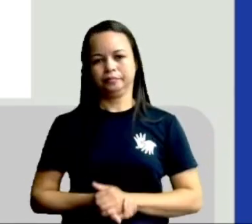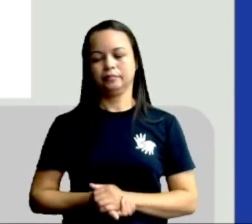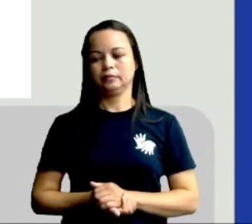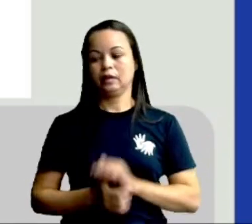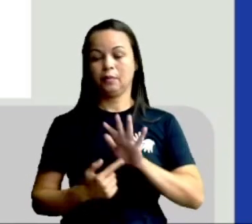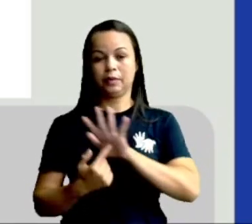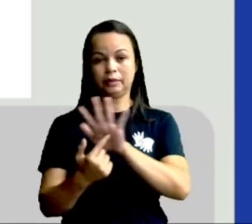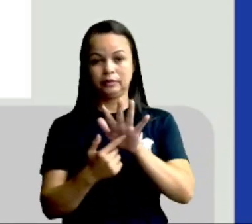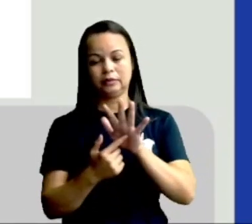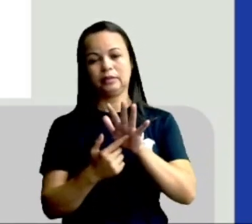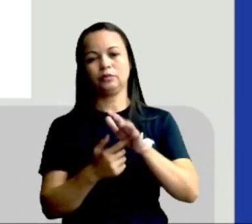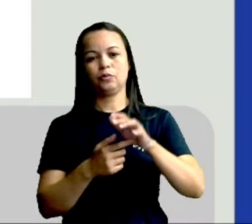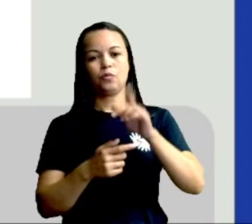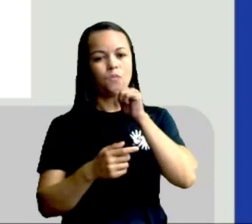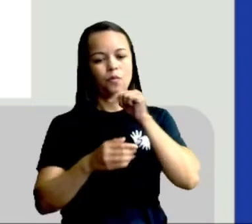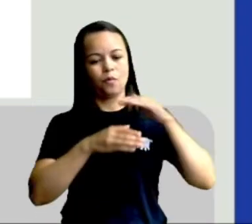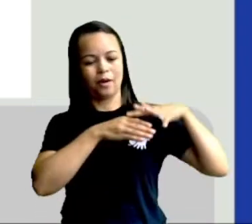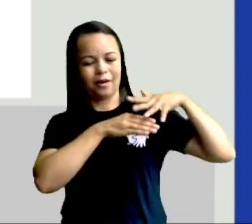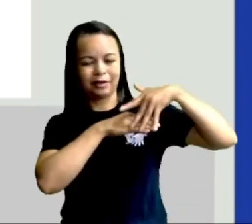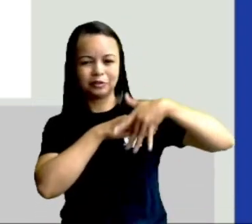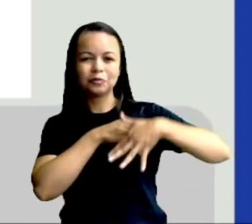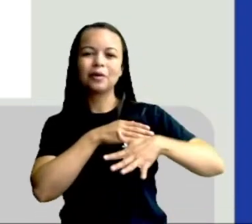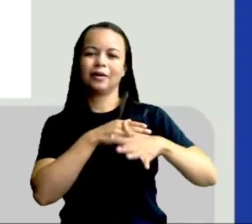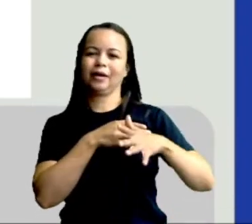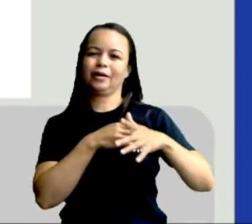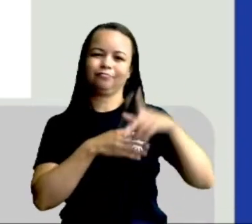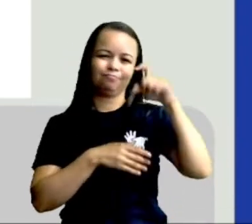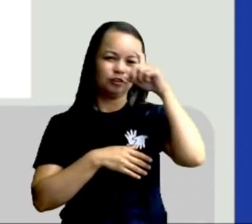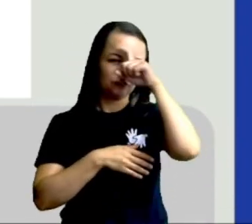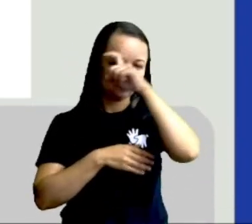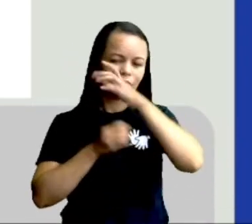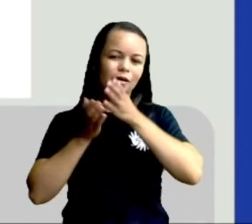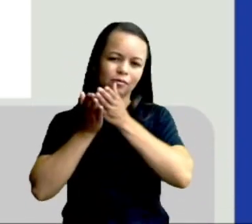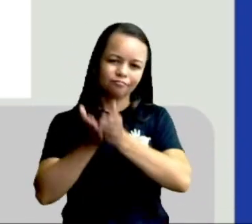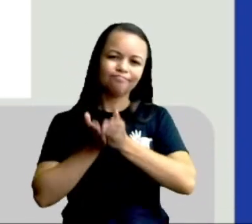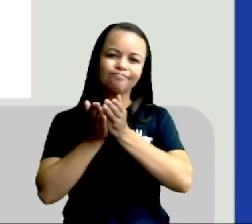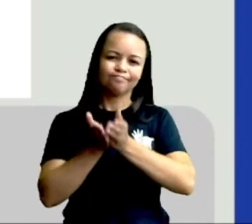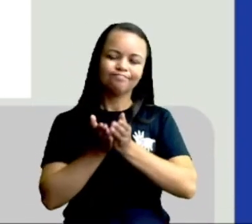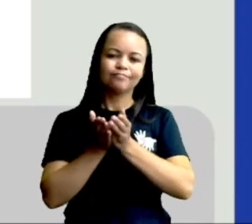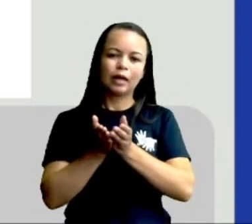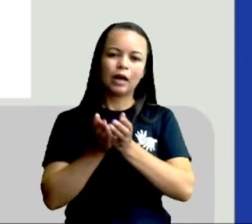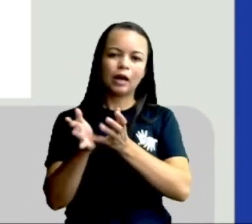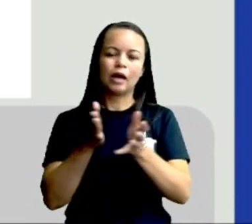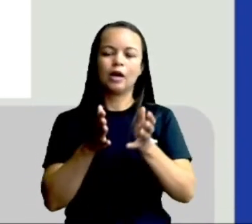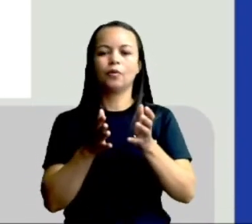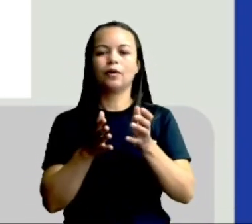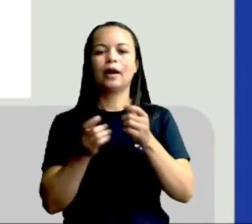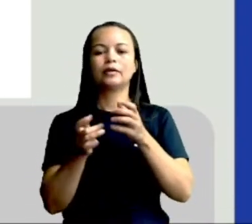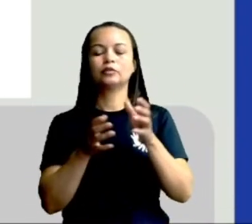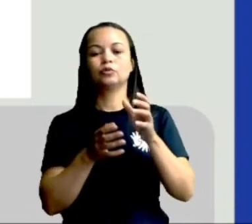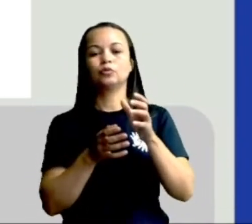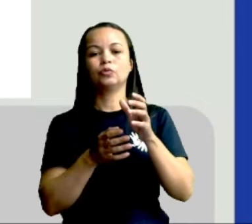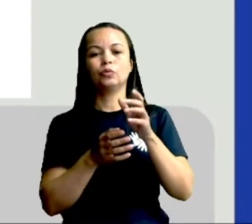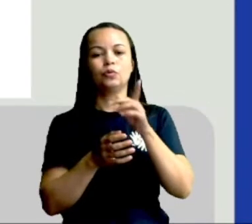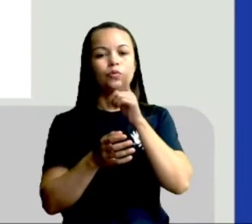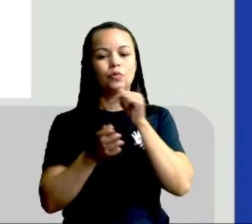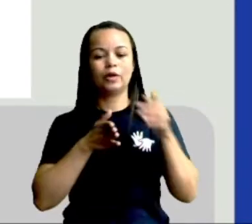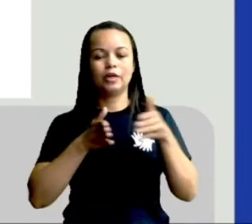Apresentando-se em cachoeirados, ou seja, muitas cachoeiras, dificultando a navegação. É o caso do rio Tietê,